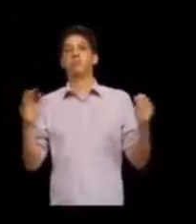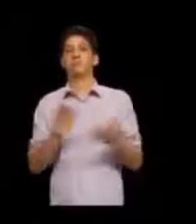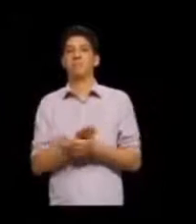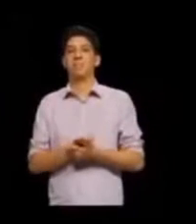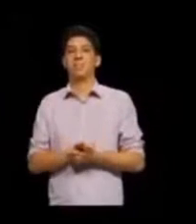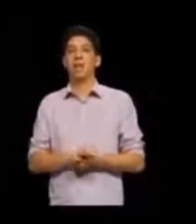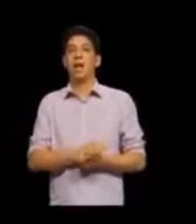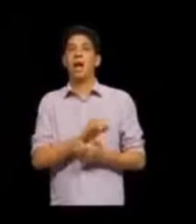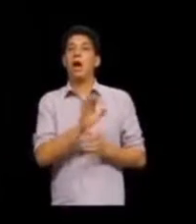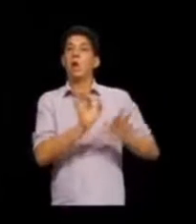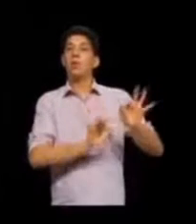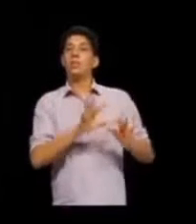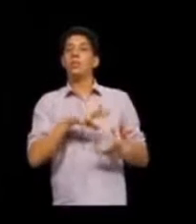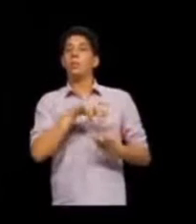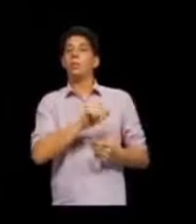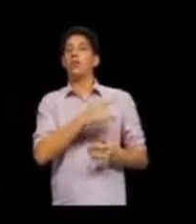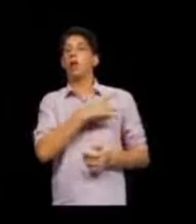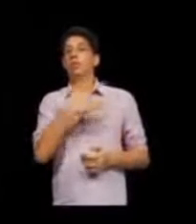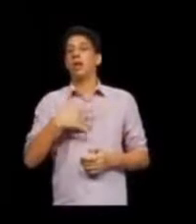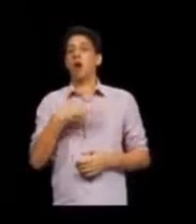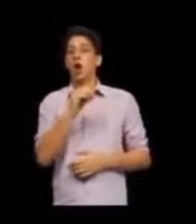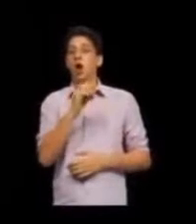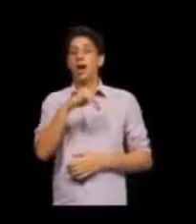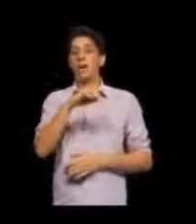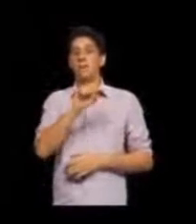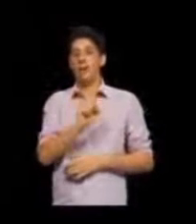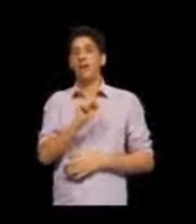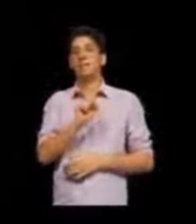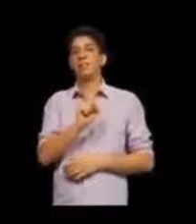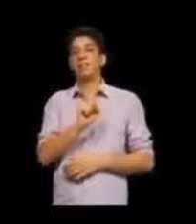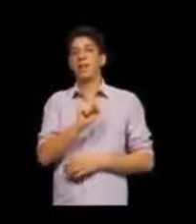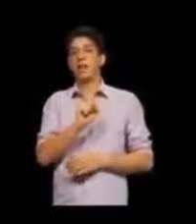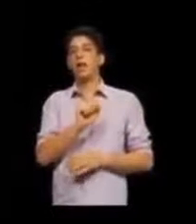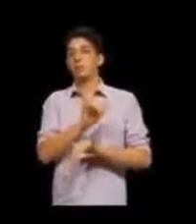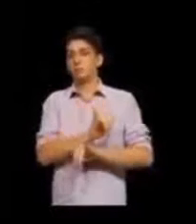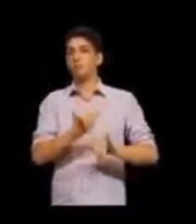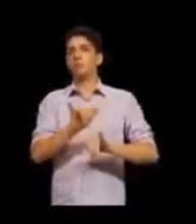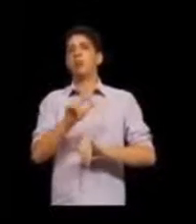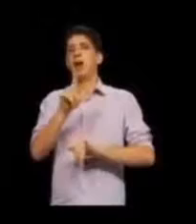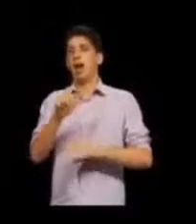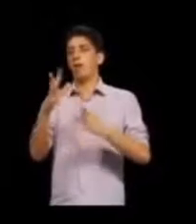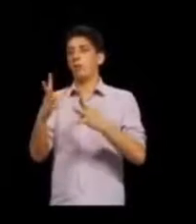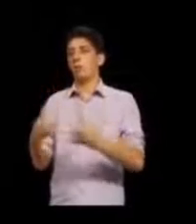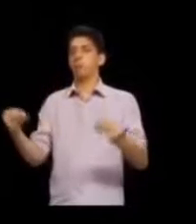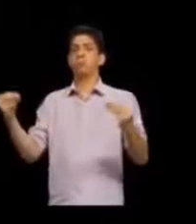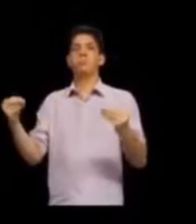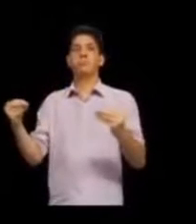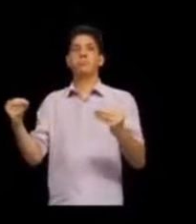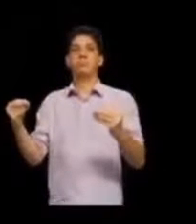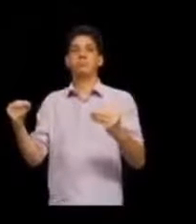início da década de 80 como uma doença erradicada, graças à vacinação. Inclusive, a primeira vacina